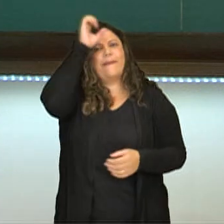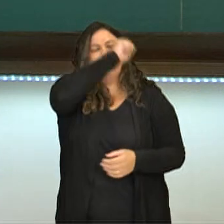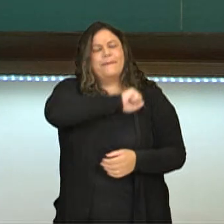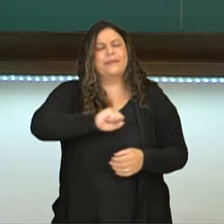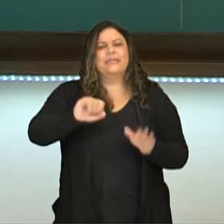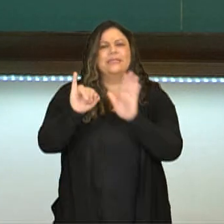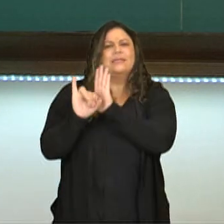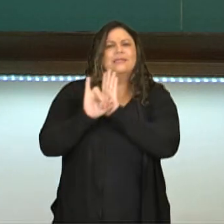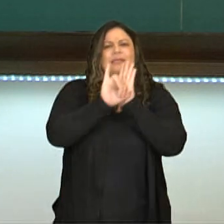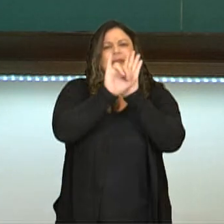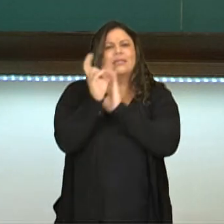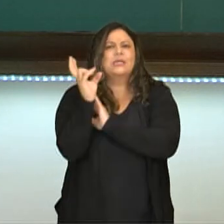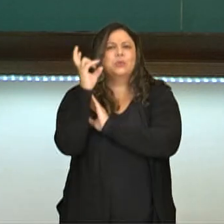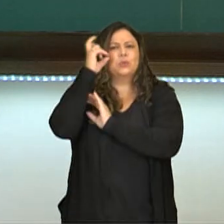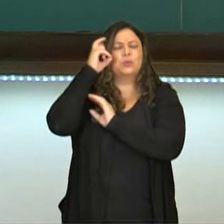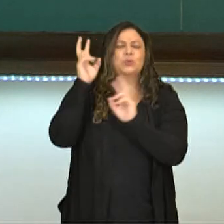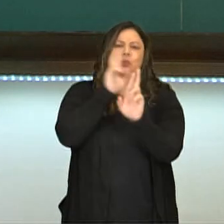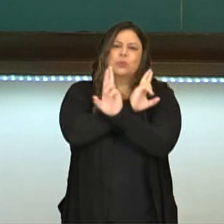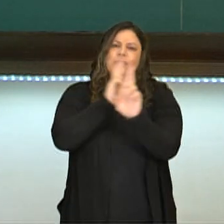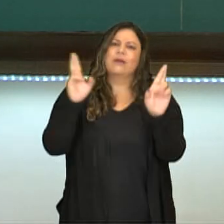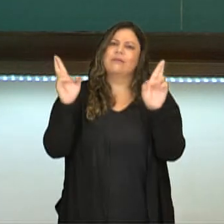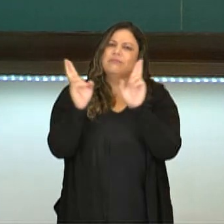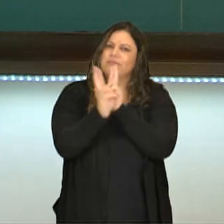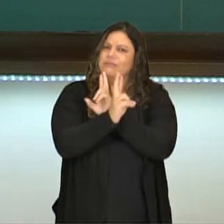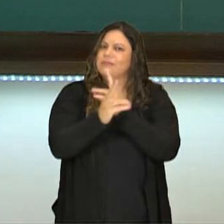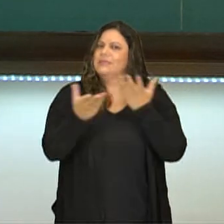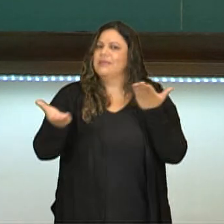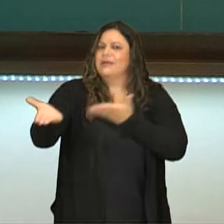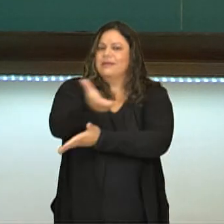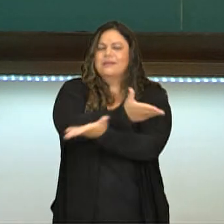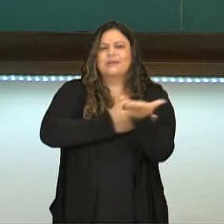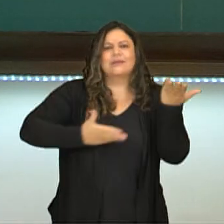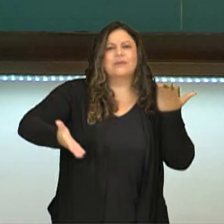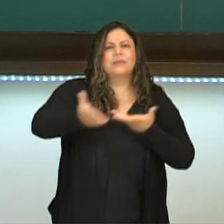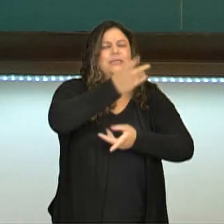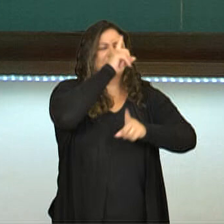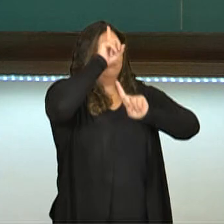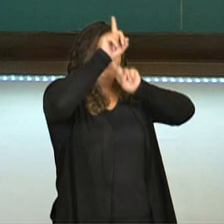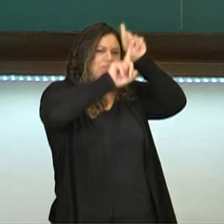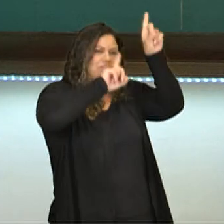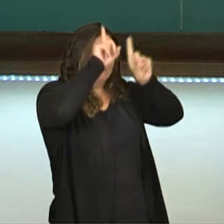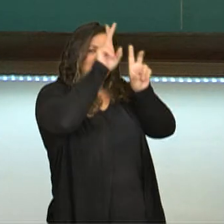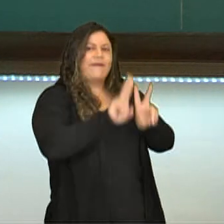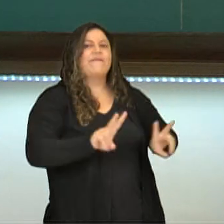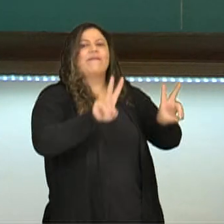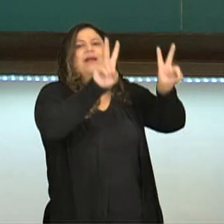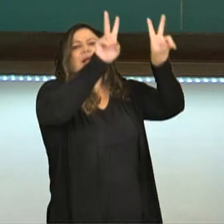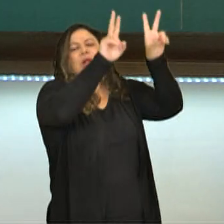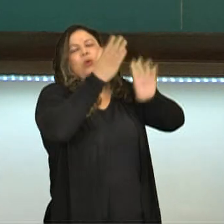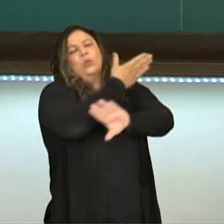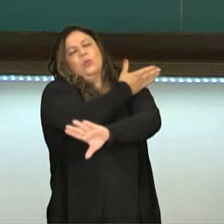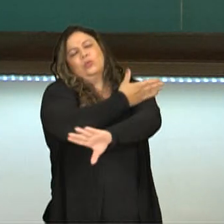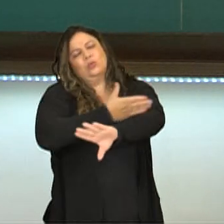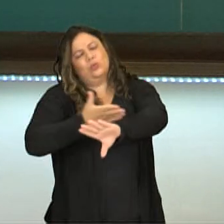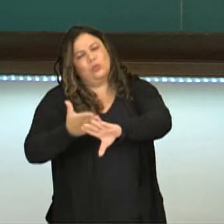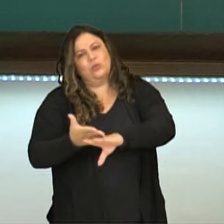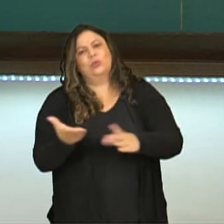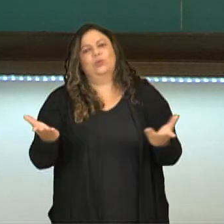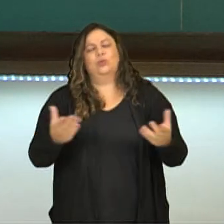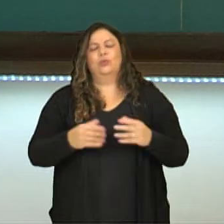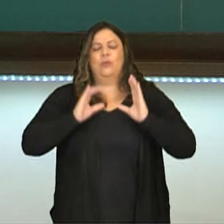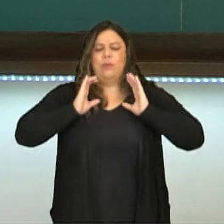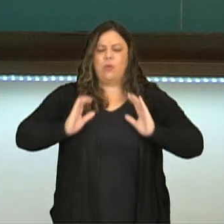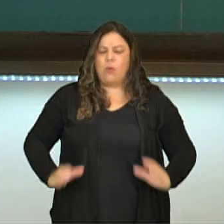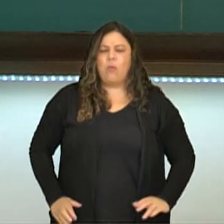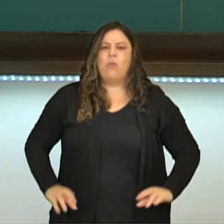identidade cultural está relacionada ao compartilhamento de ideias, valores, costumes e comportamentos em